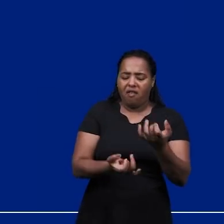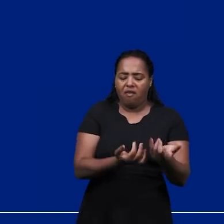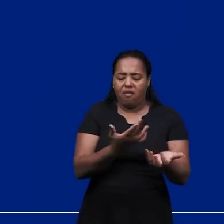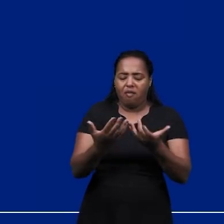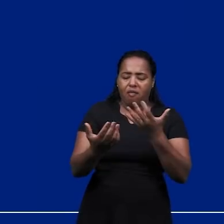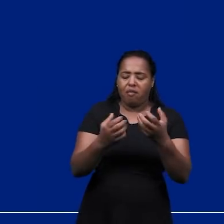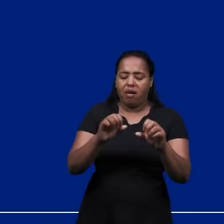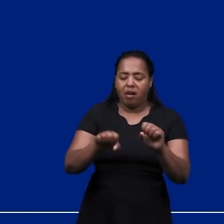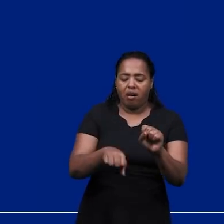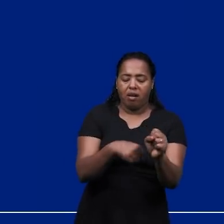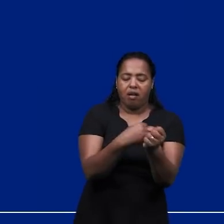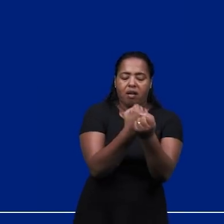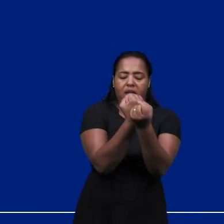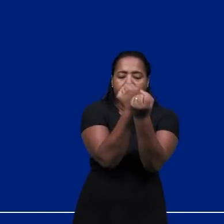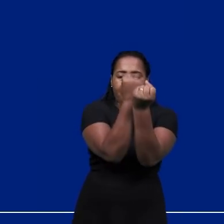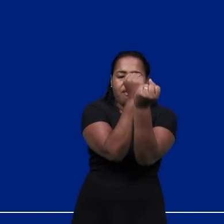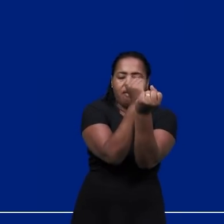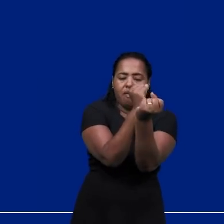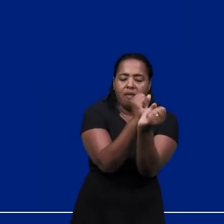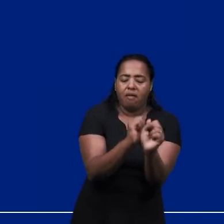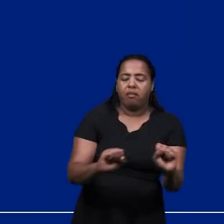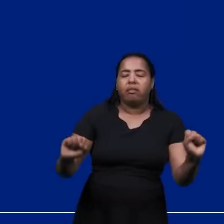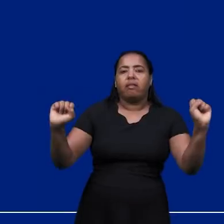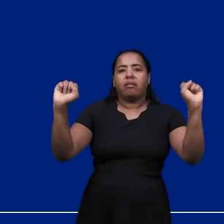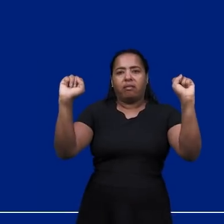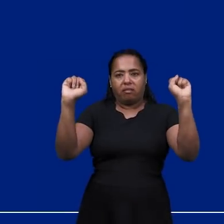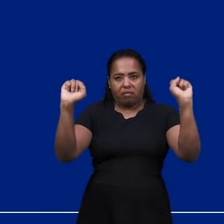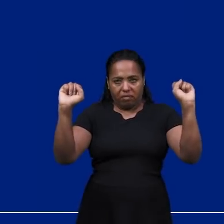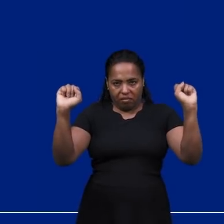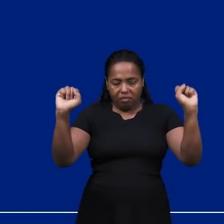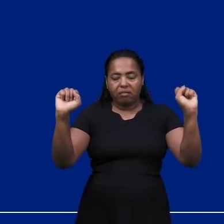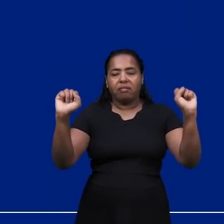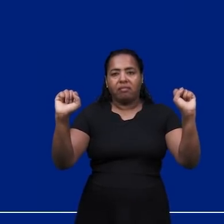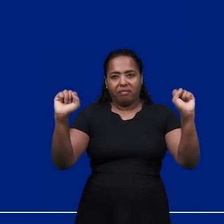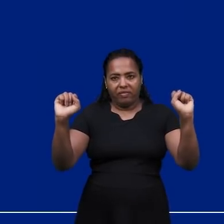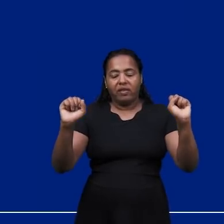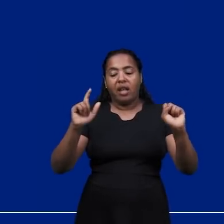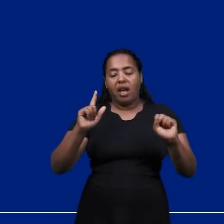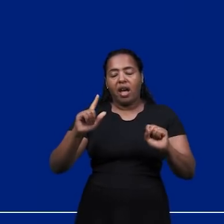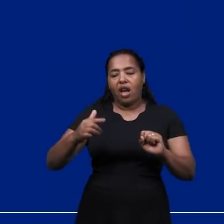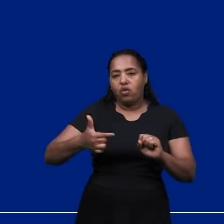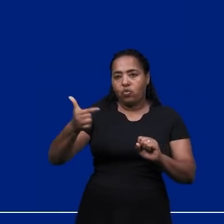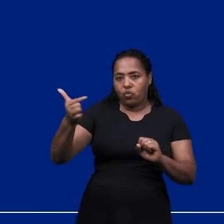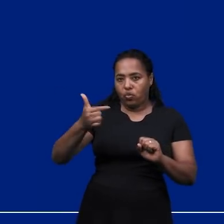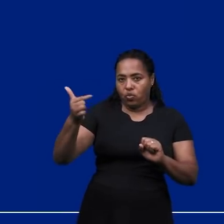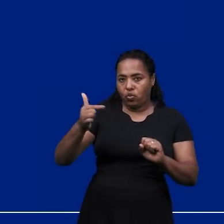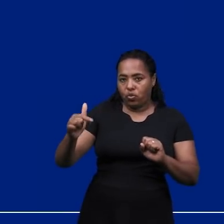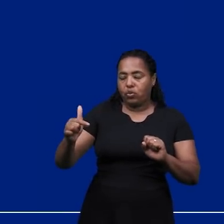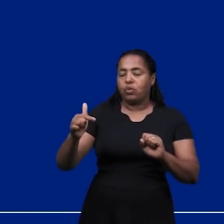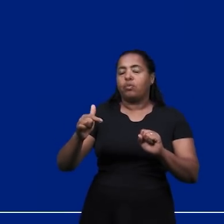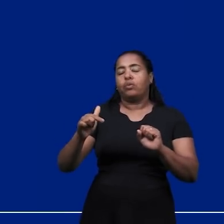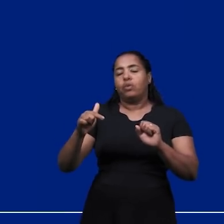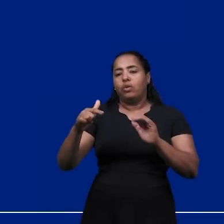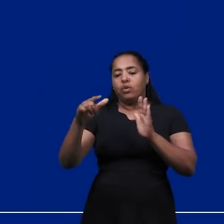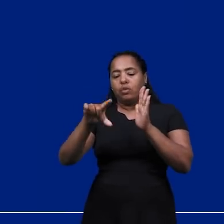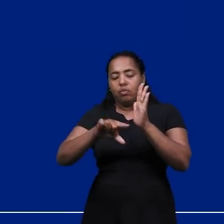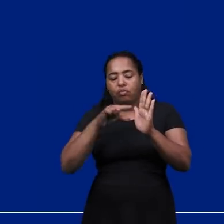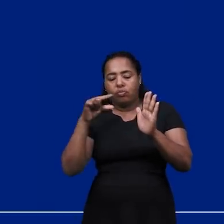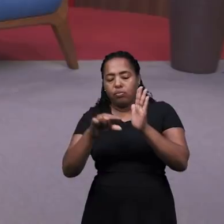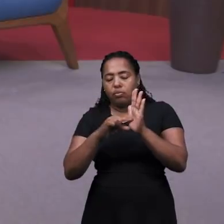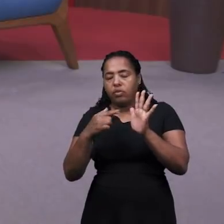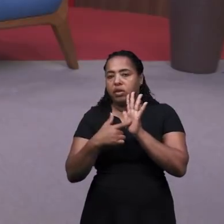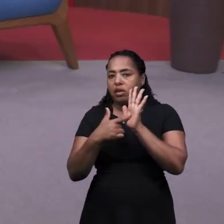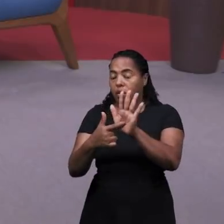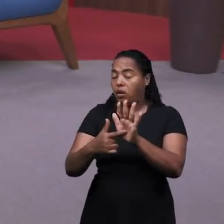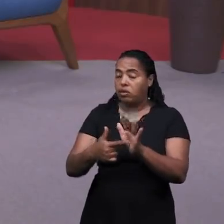suas amarraduras se desfizeram das suas mãos. Já é um segundo episódio. Mais uma vez, a